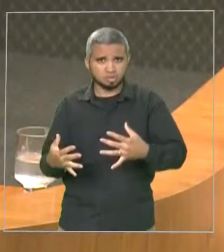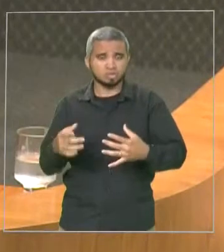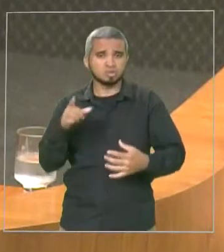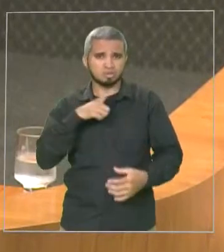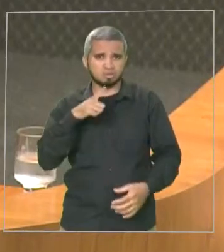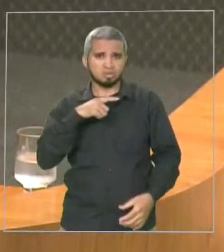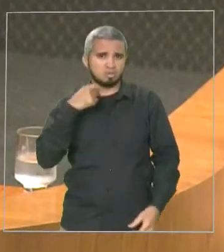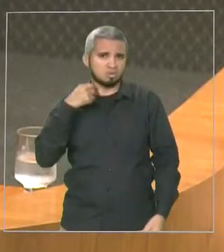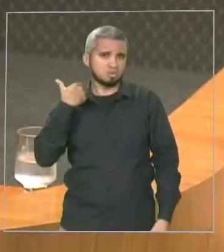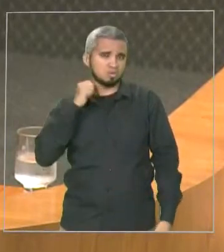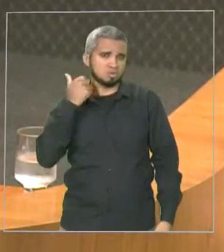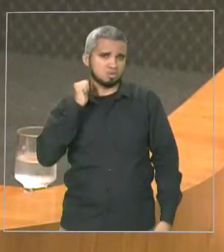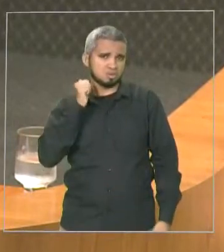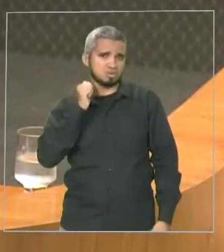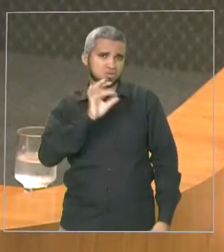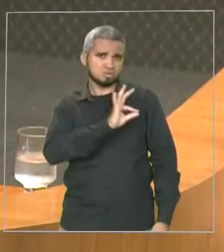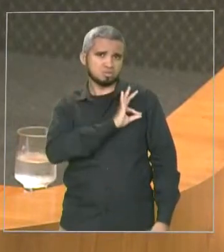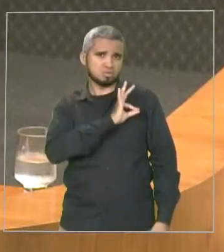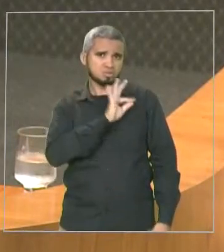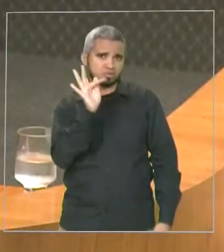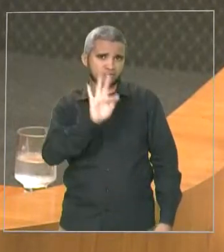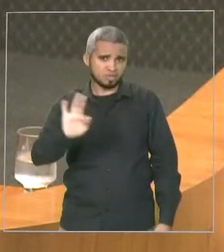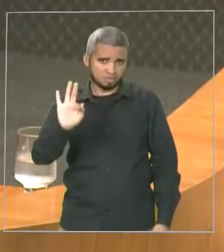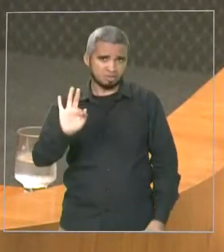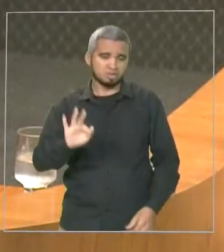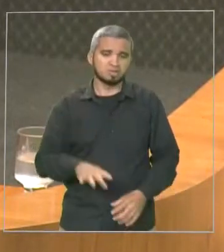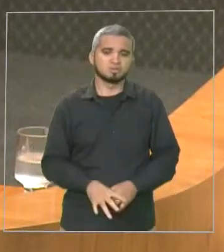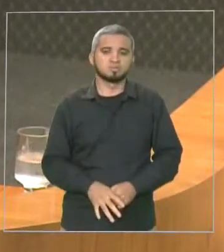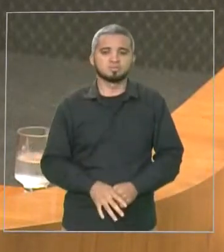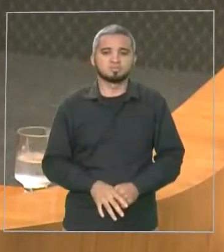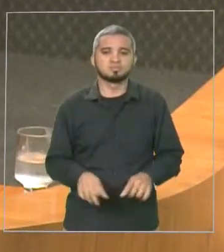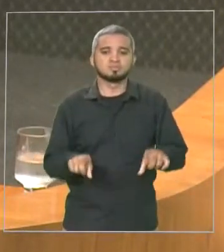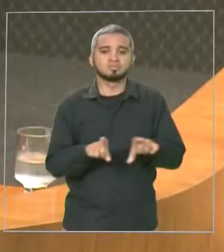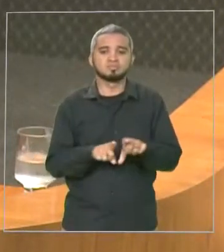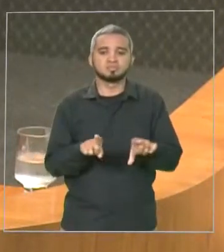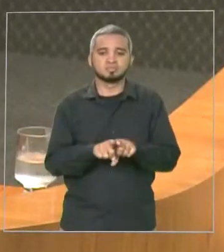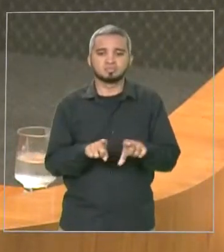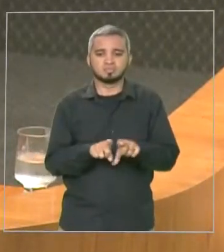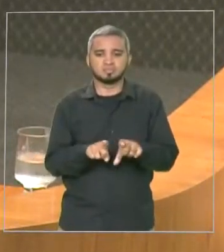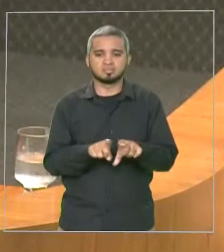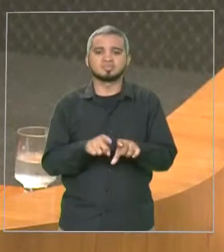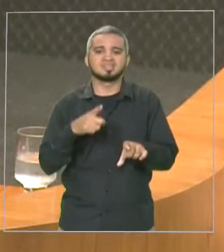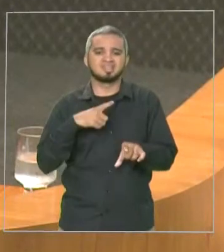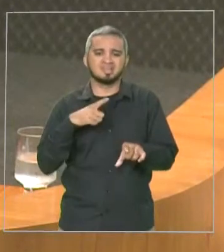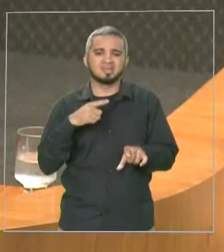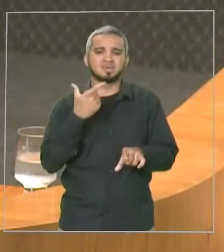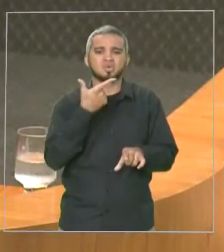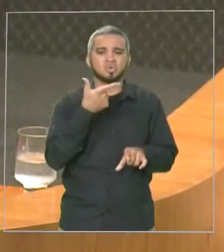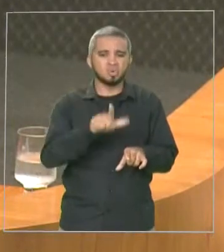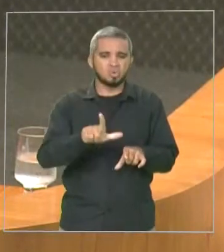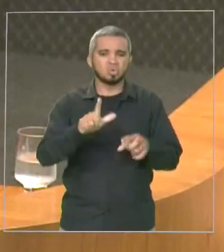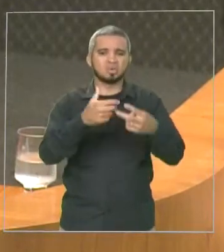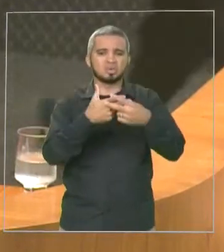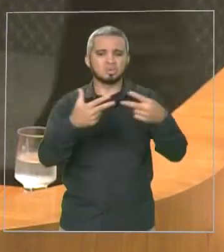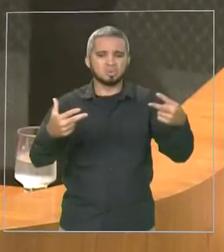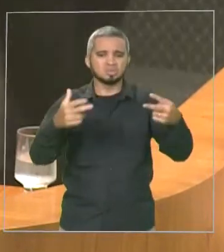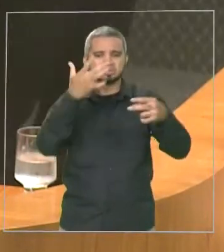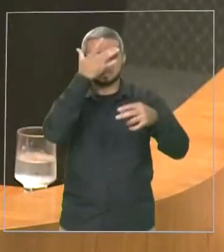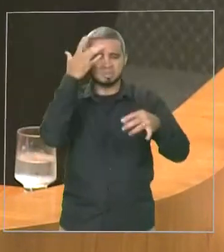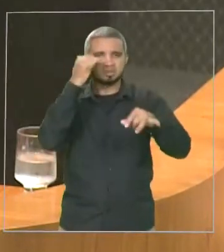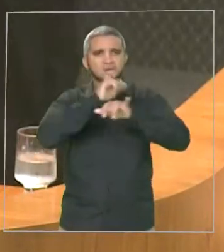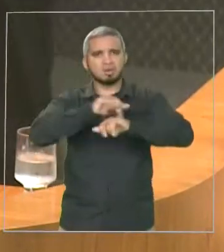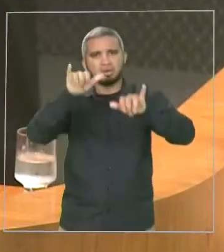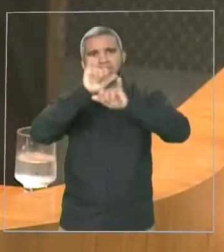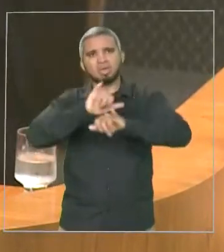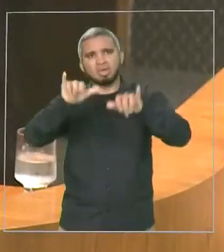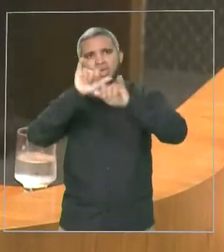superintendente da Polícia Federal, e aí eu queria entrar numa outra questão, que também está sendo bastante abordada e especulada. Questão da lista